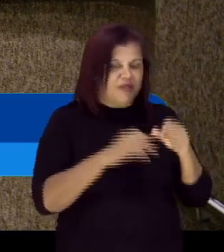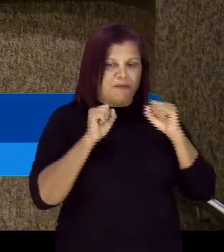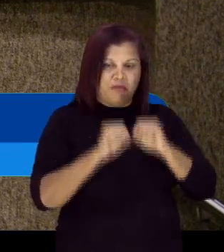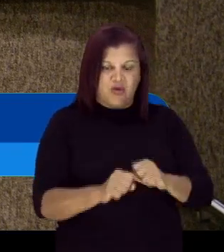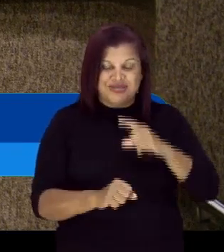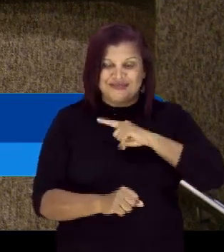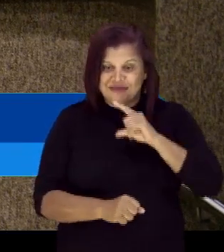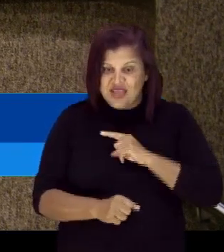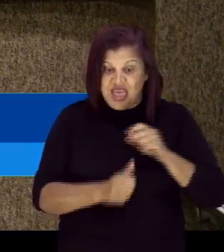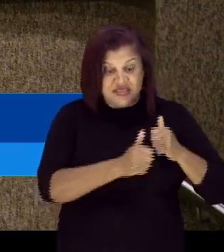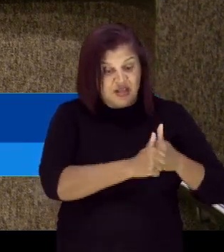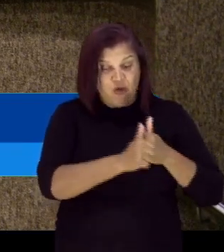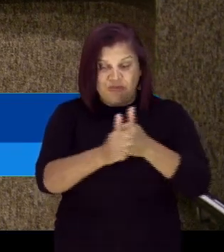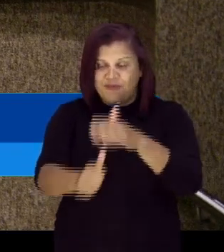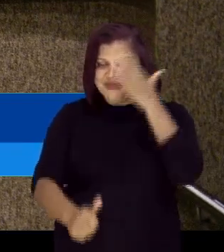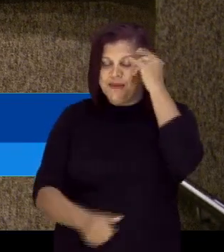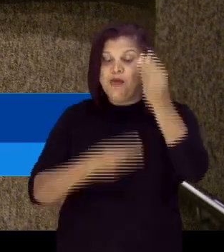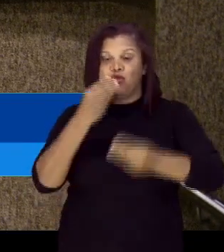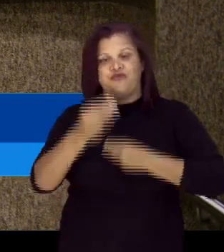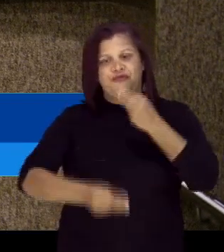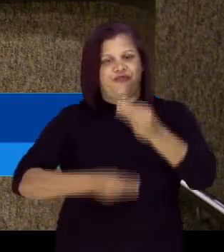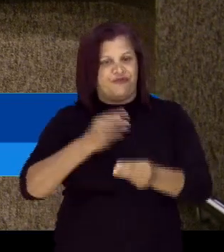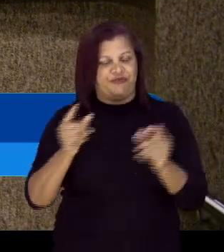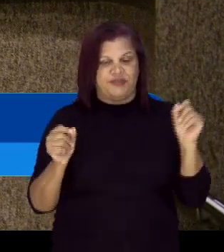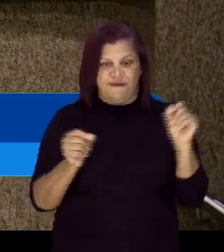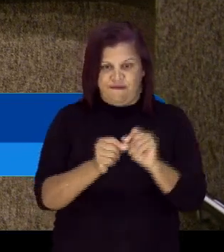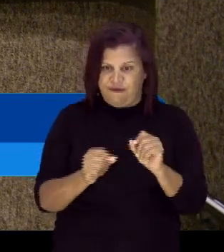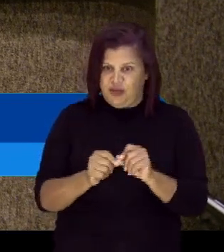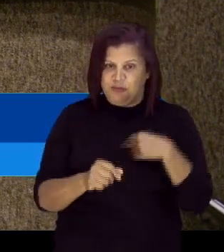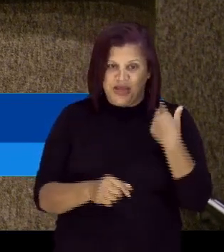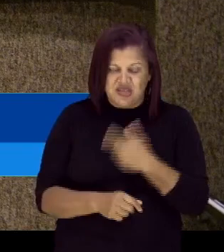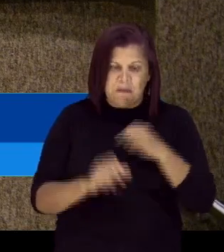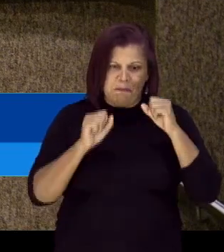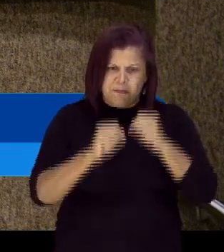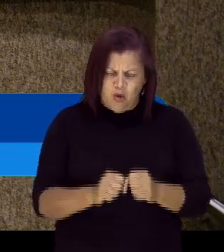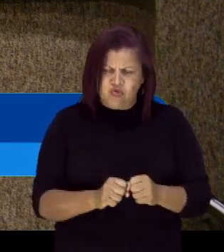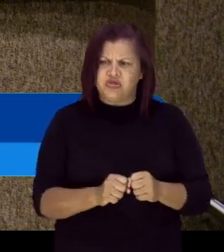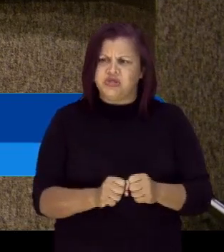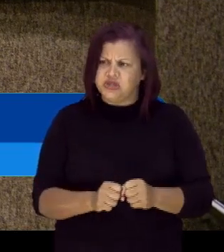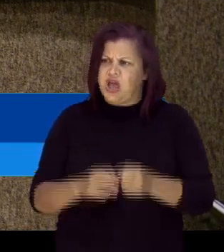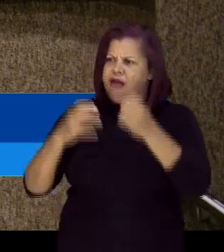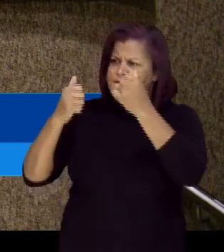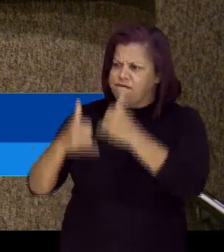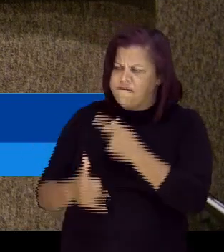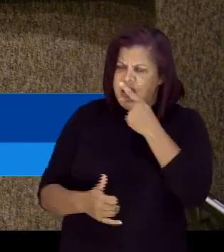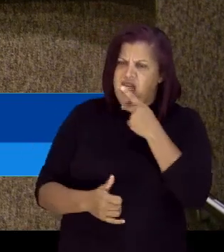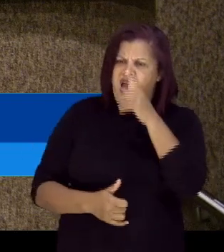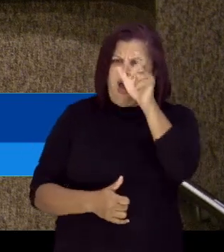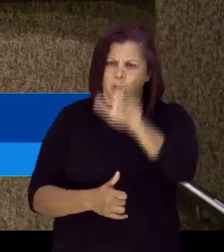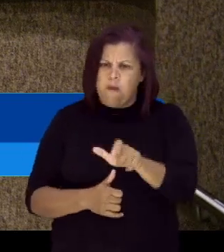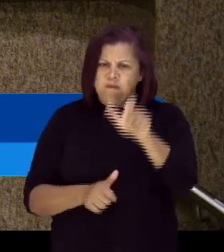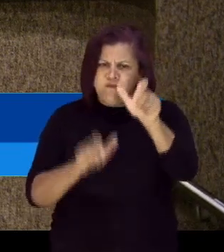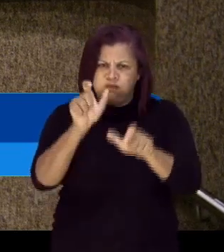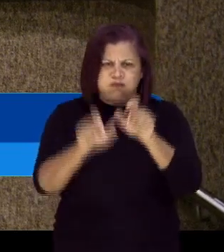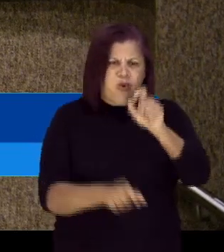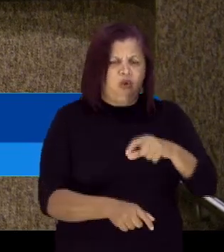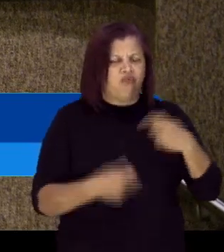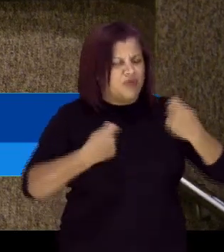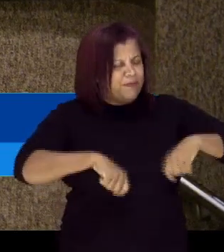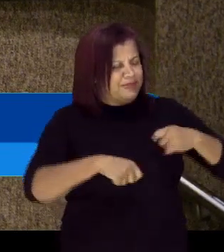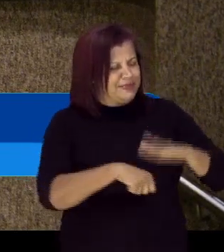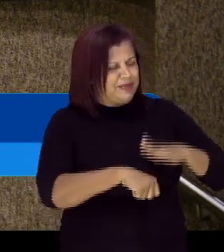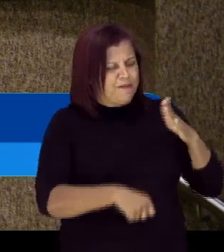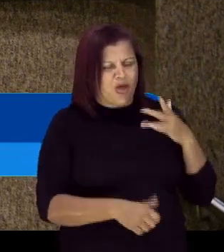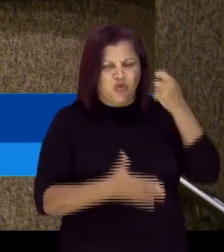possa ter esse acompanhamento e saber de que forma isso vai ser feito, para que a gente possa dar uma satisfação ao povo tão necessitado que nos cobra